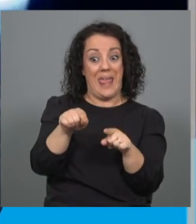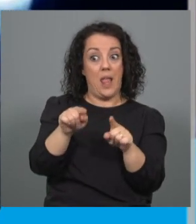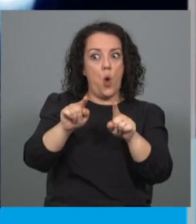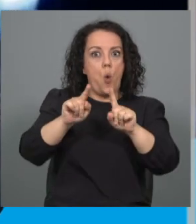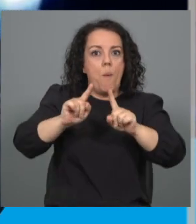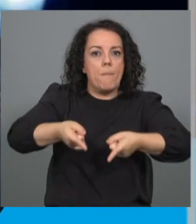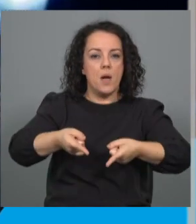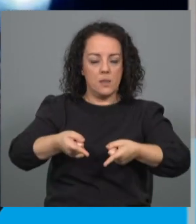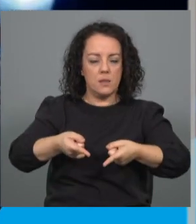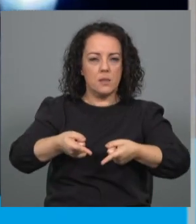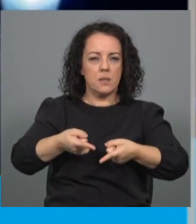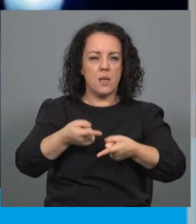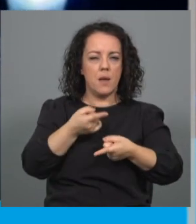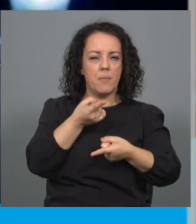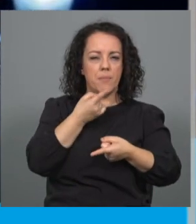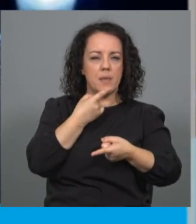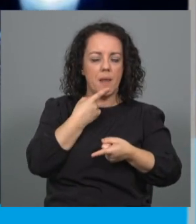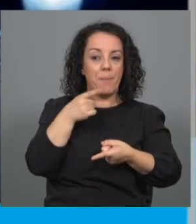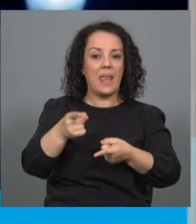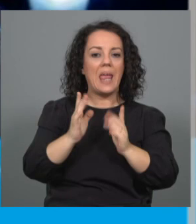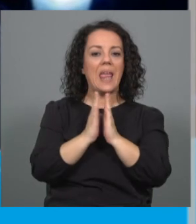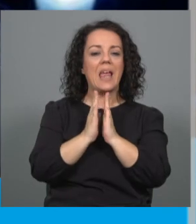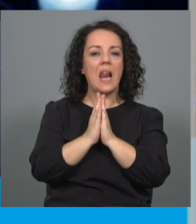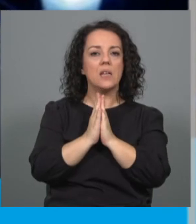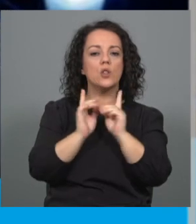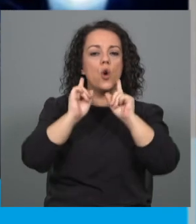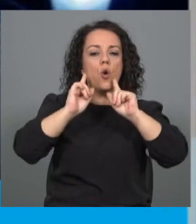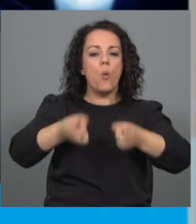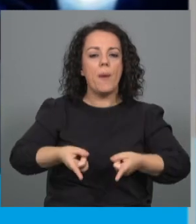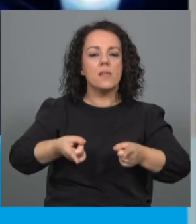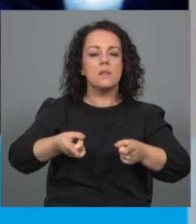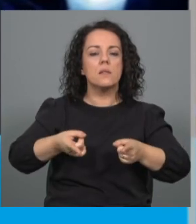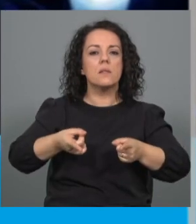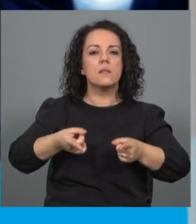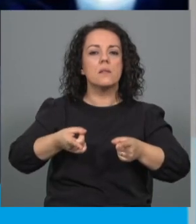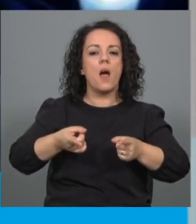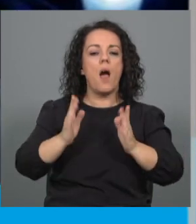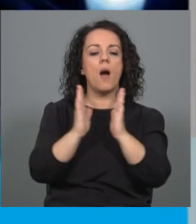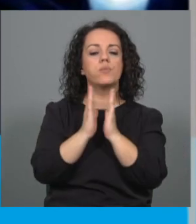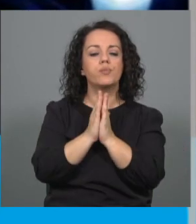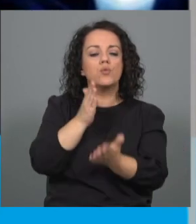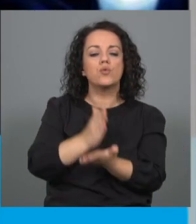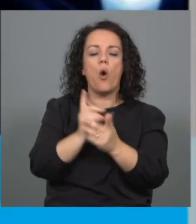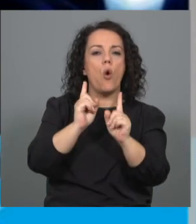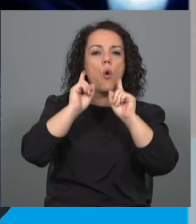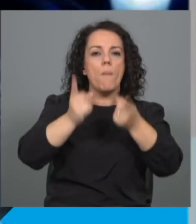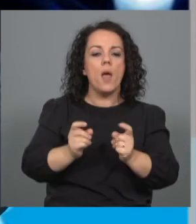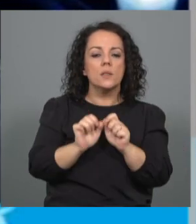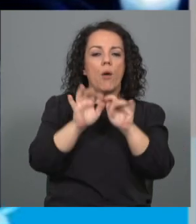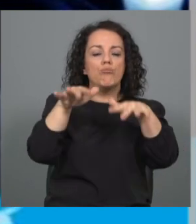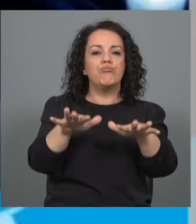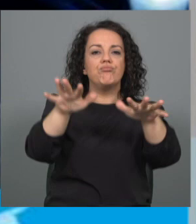encontrar uma igreja que passa, que isto é a palavra de Deus que passa as fronteiras da Igreja de Jerusalém para entrar noutros mundos. Estamos